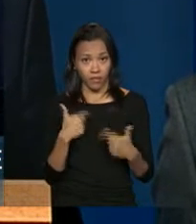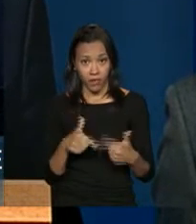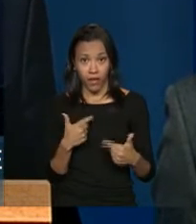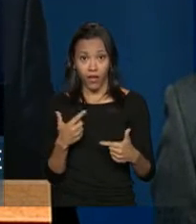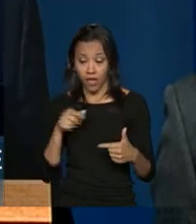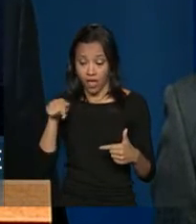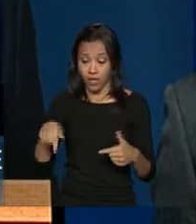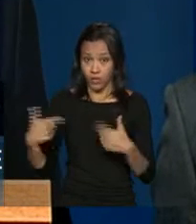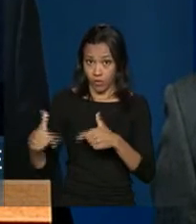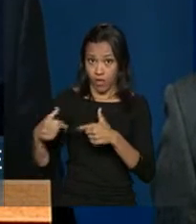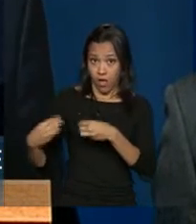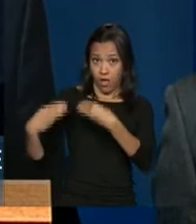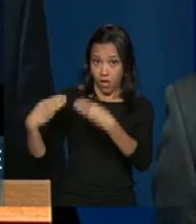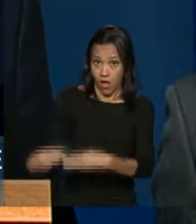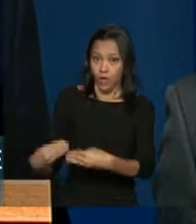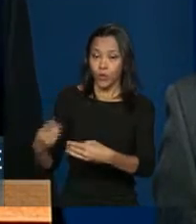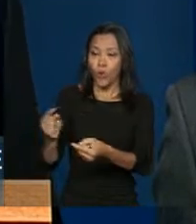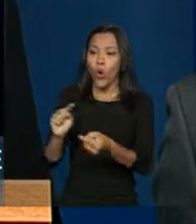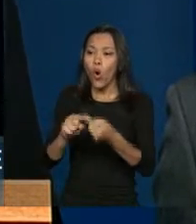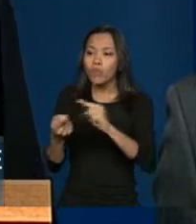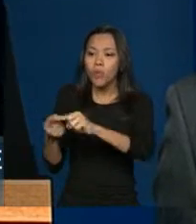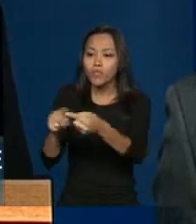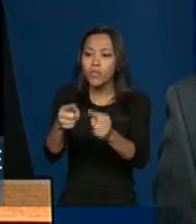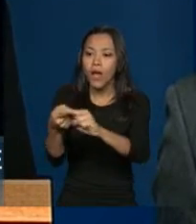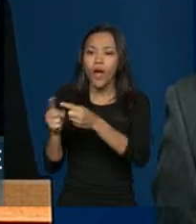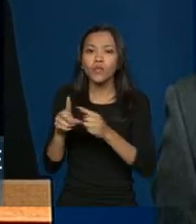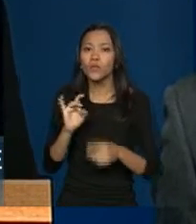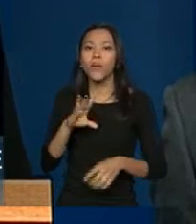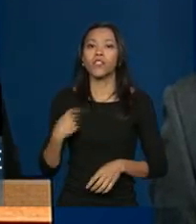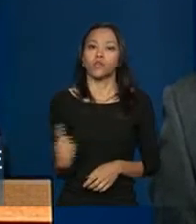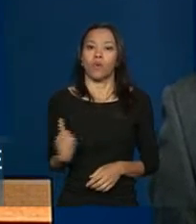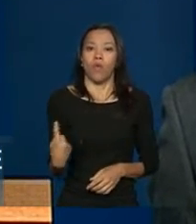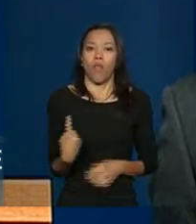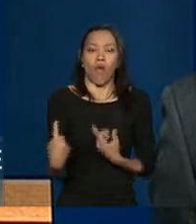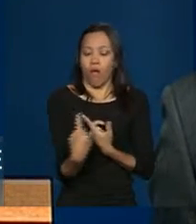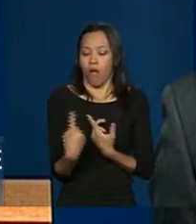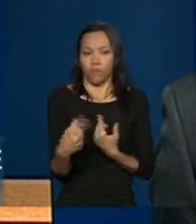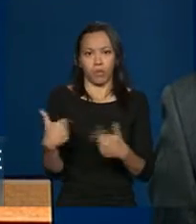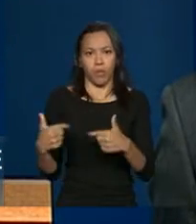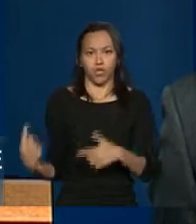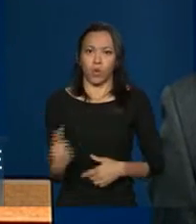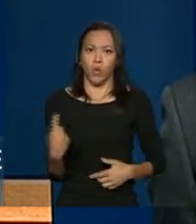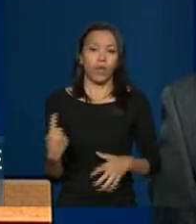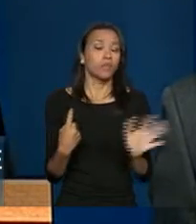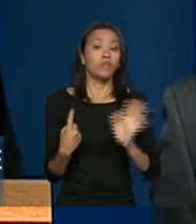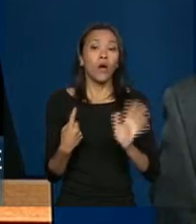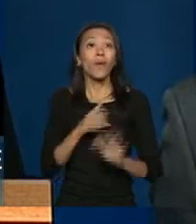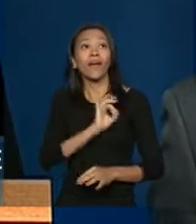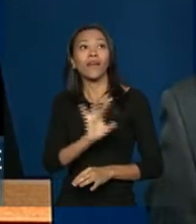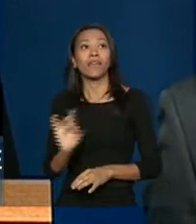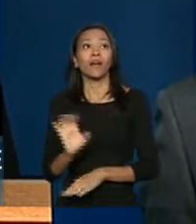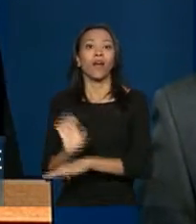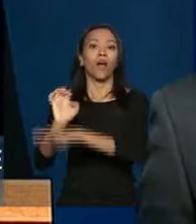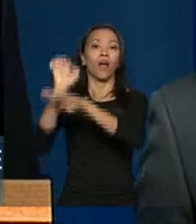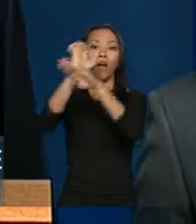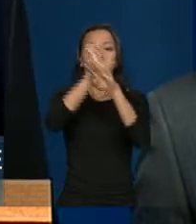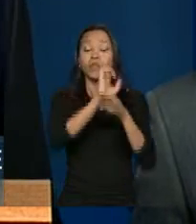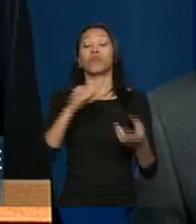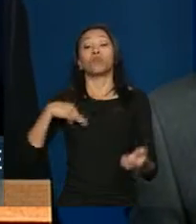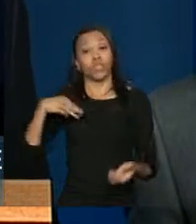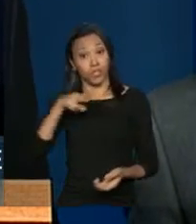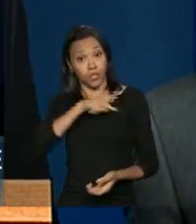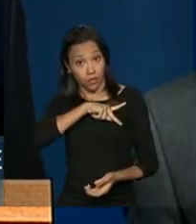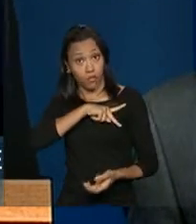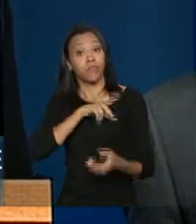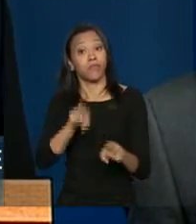articulado, não é um trabalho isolado, é um trabalho que os estados participam, o Ministério Público do Trabalho participa,